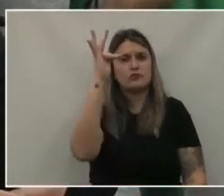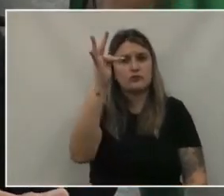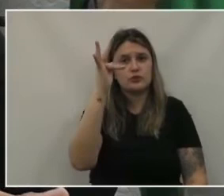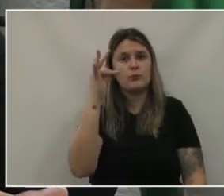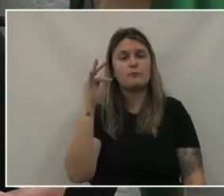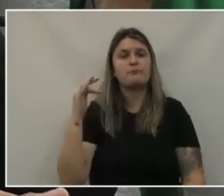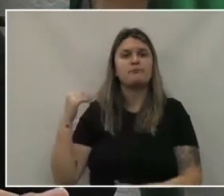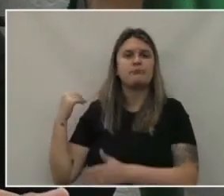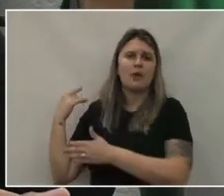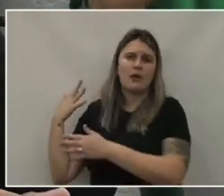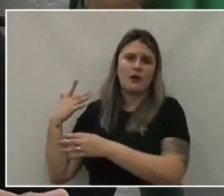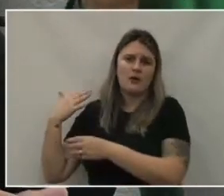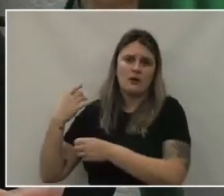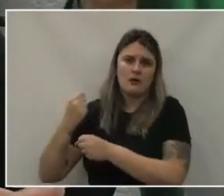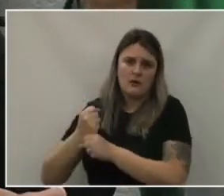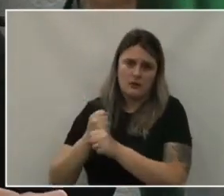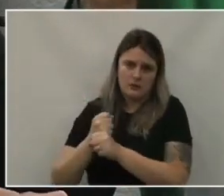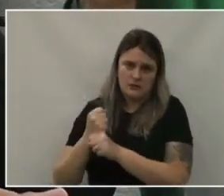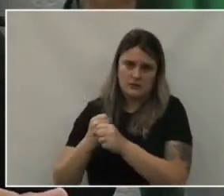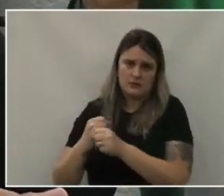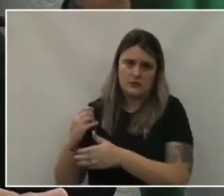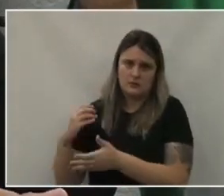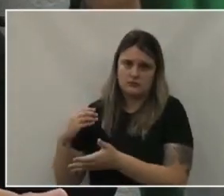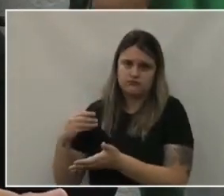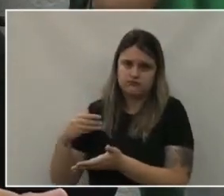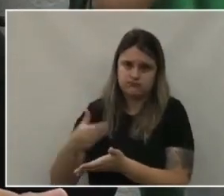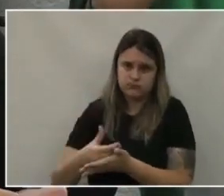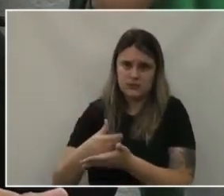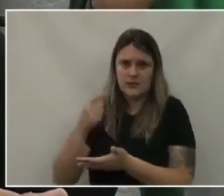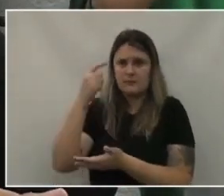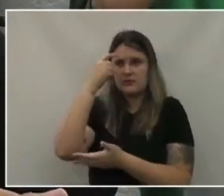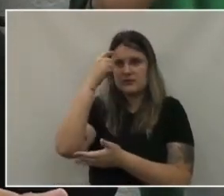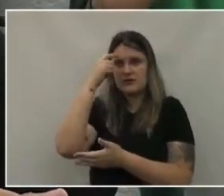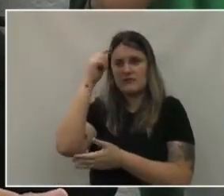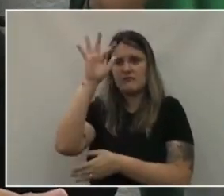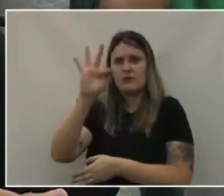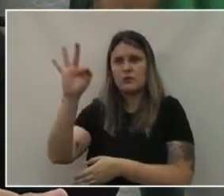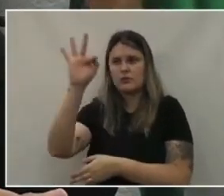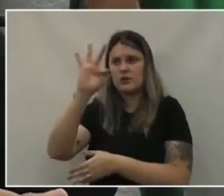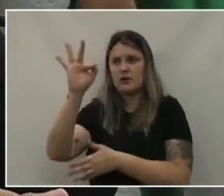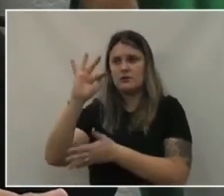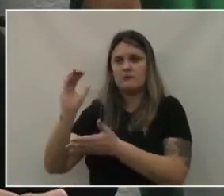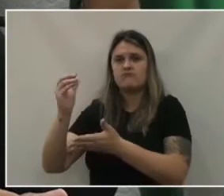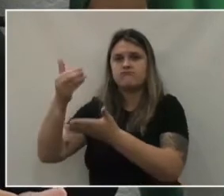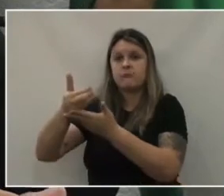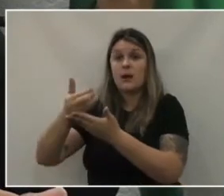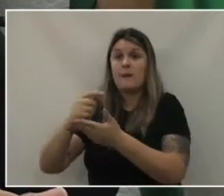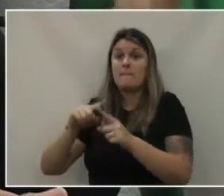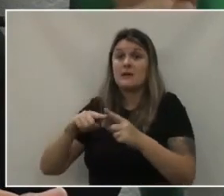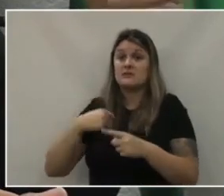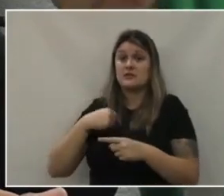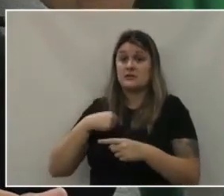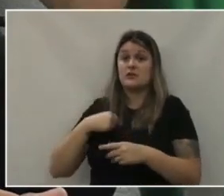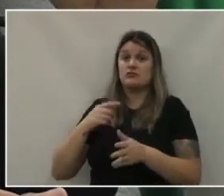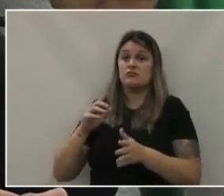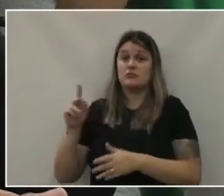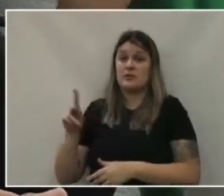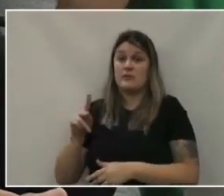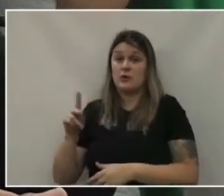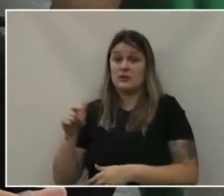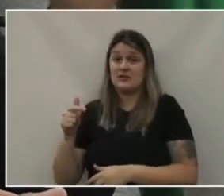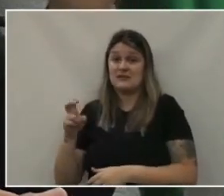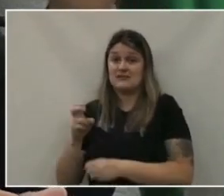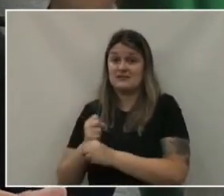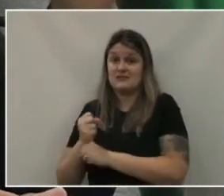Nesses últimos anos foi investido bastante no ensino superior, mas eu, como educador, que trabalhei lá 15